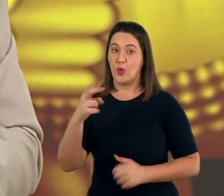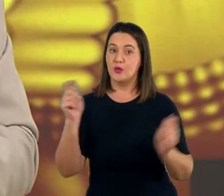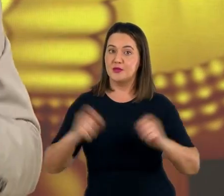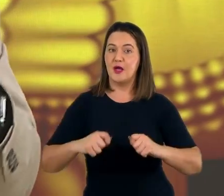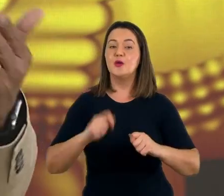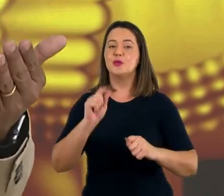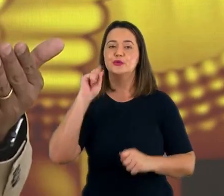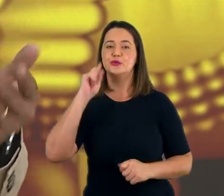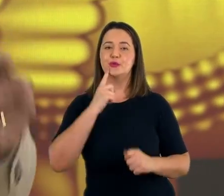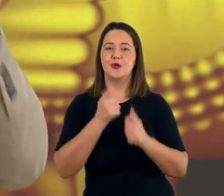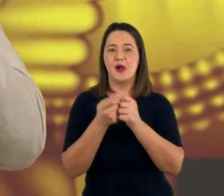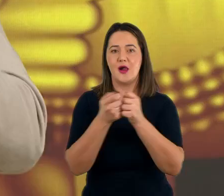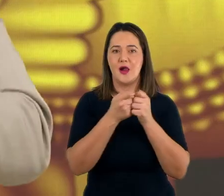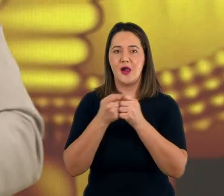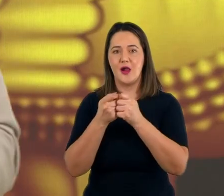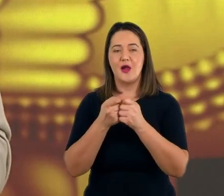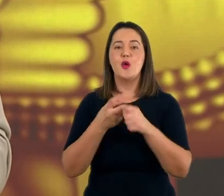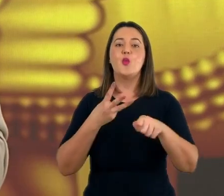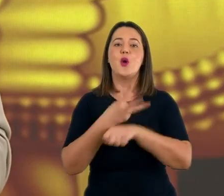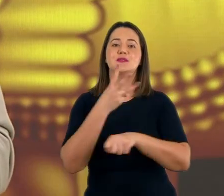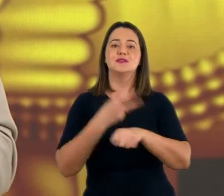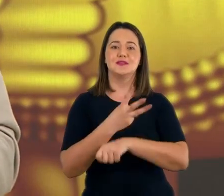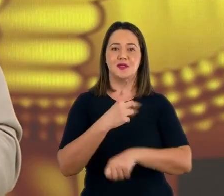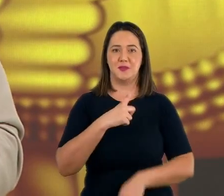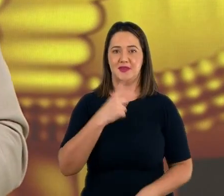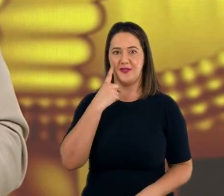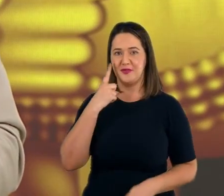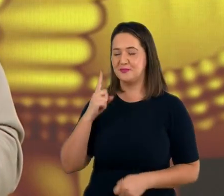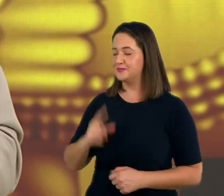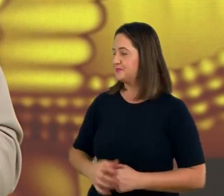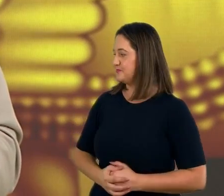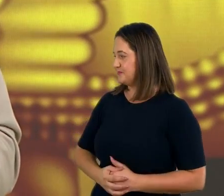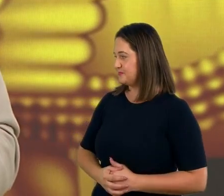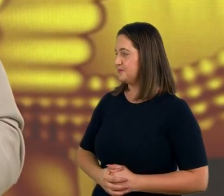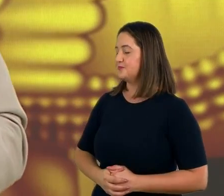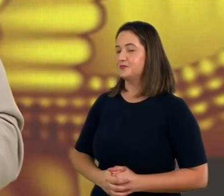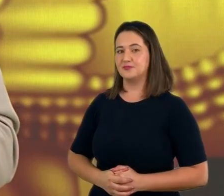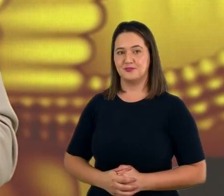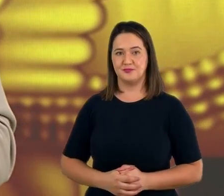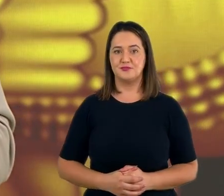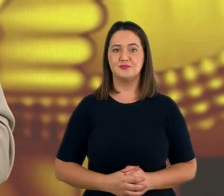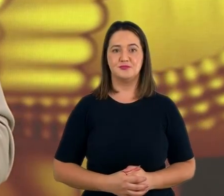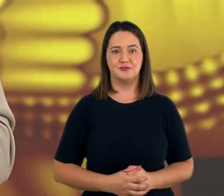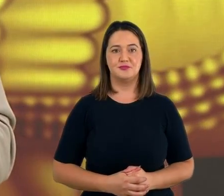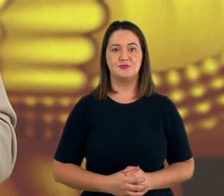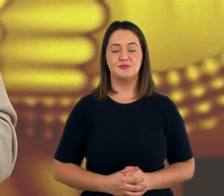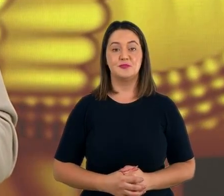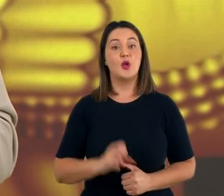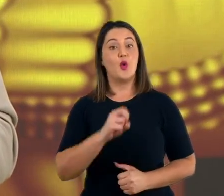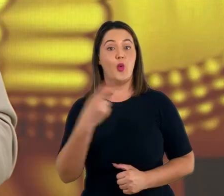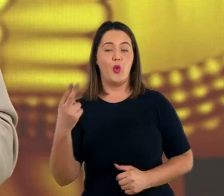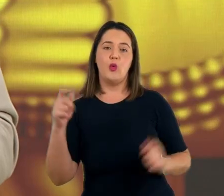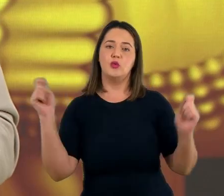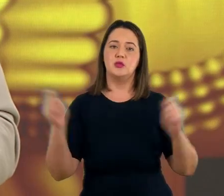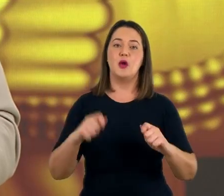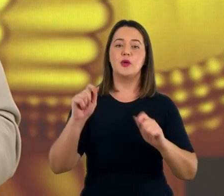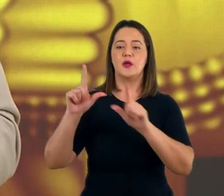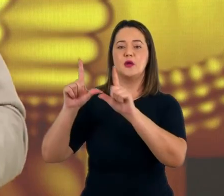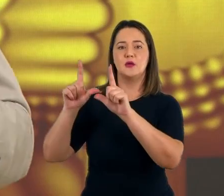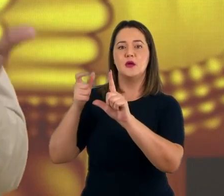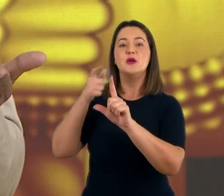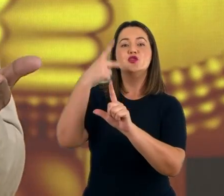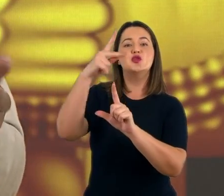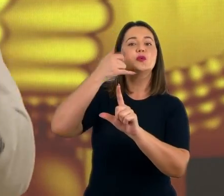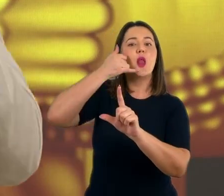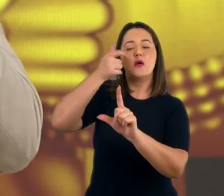21 27 3121, ou mandar uma mensagem pelo nosso WhatsApp, 0 Operadora 12 98244